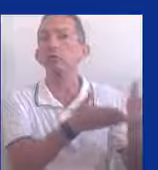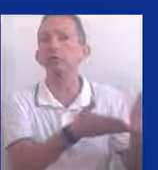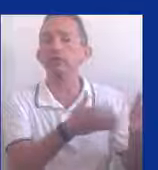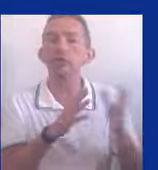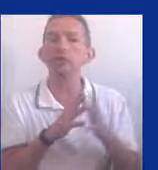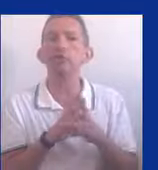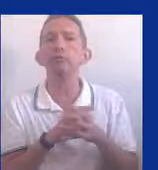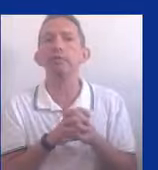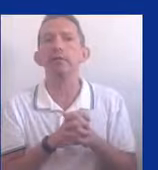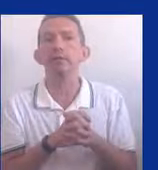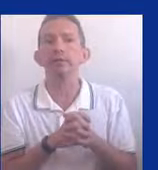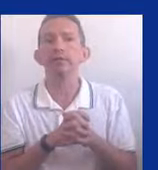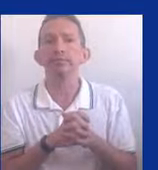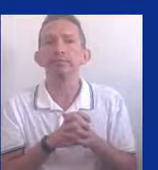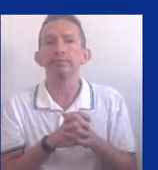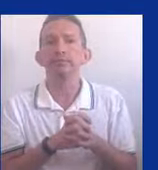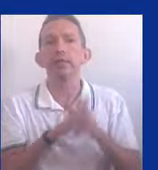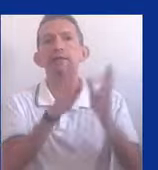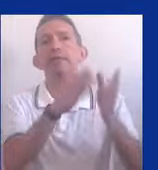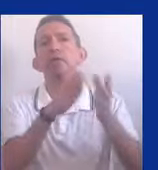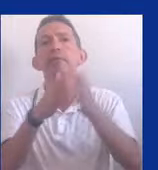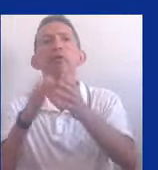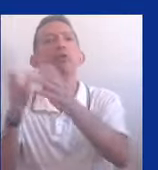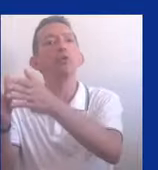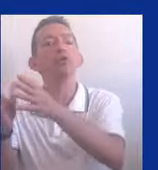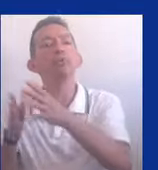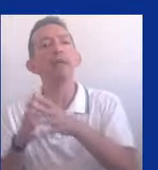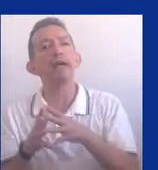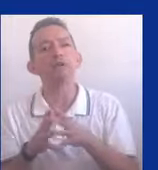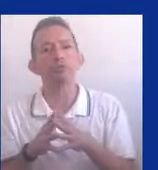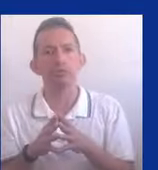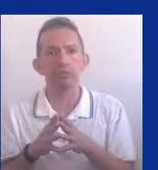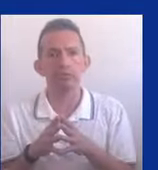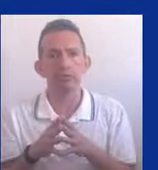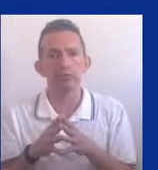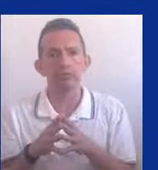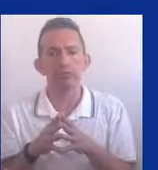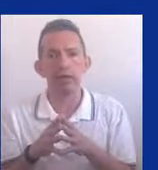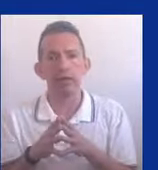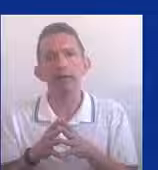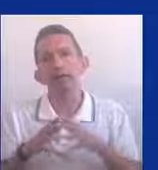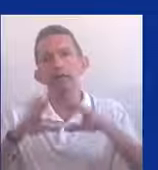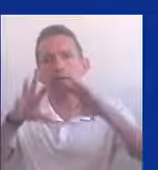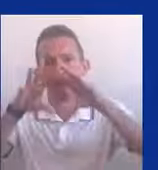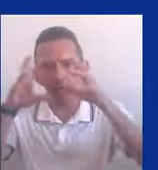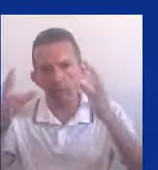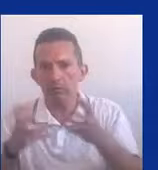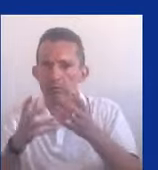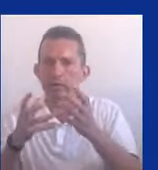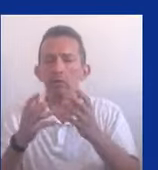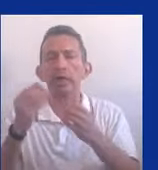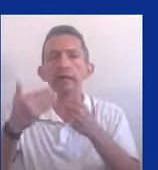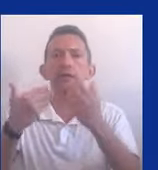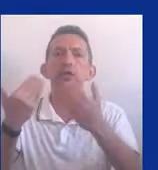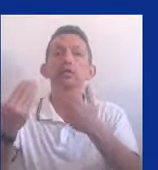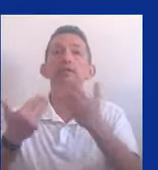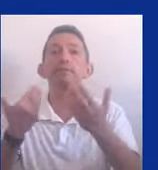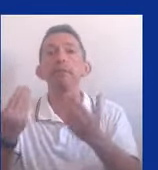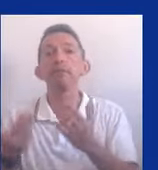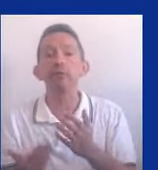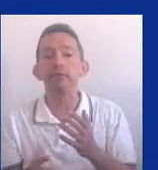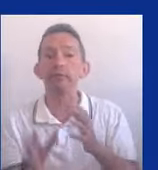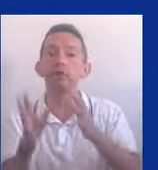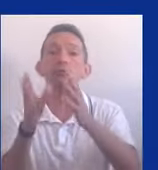vegetal eu não encontro lisossoma. Já na célula animal eu não encontro plastos. Tá? Então são